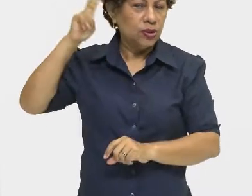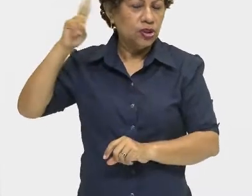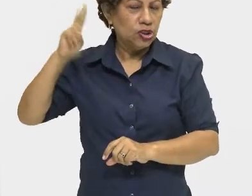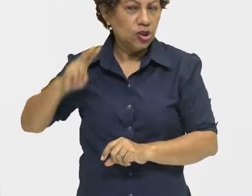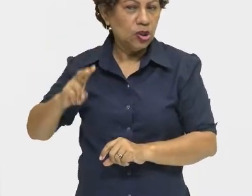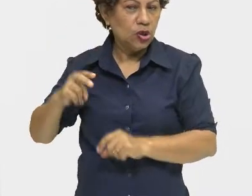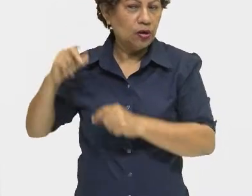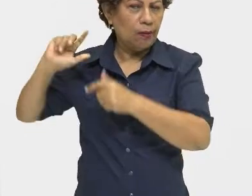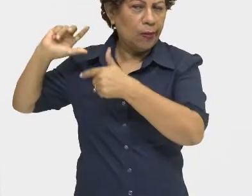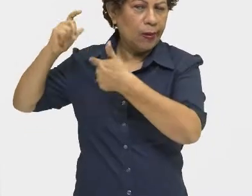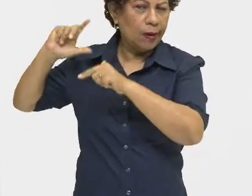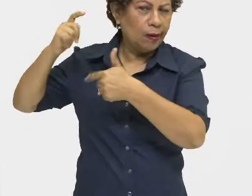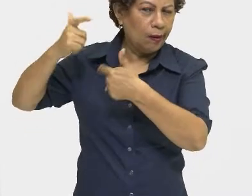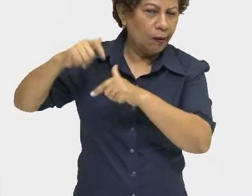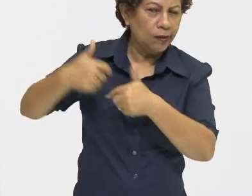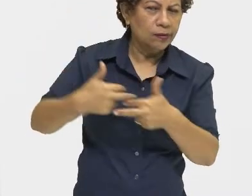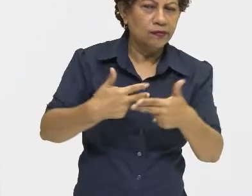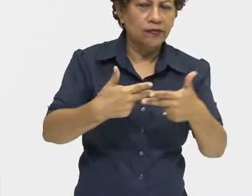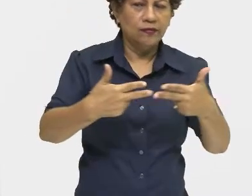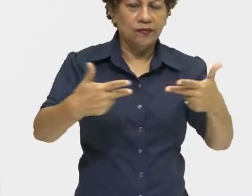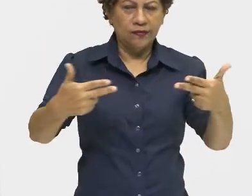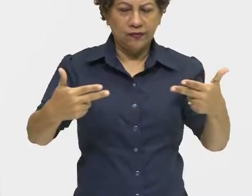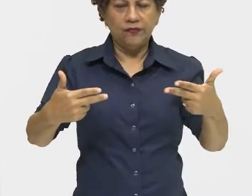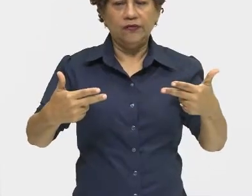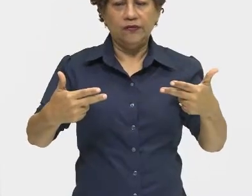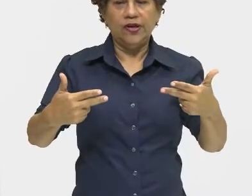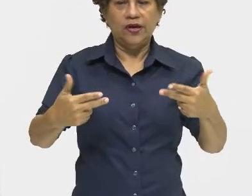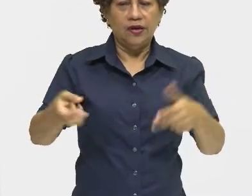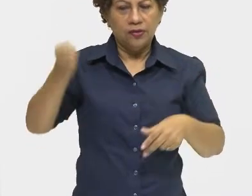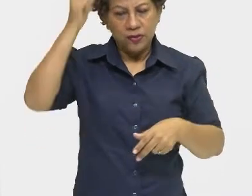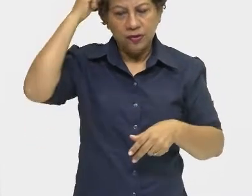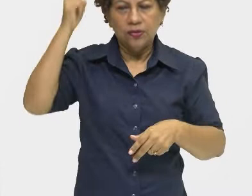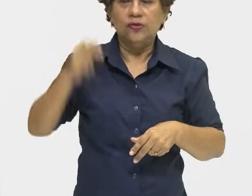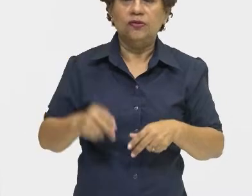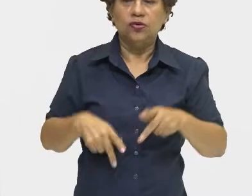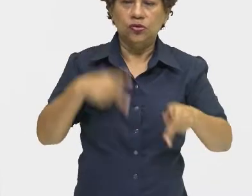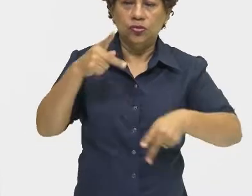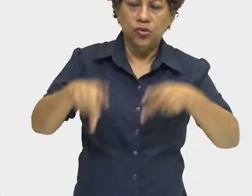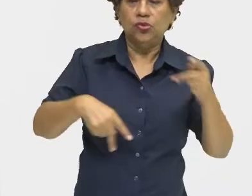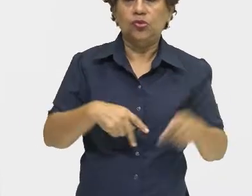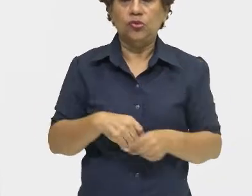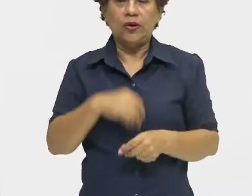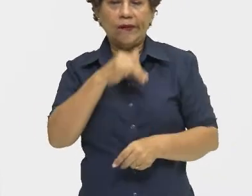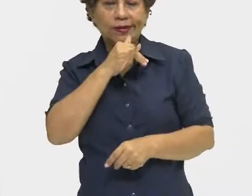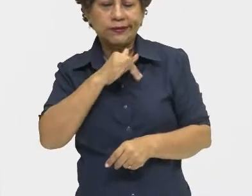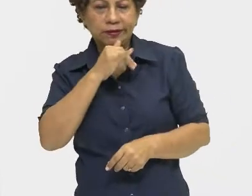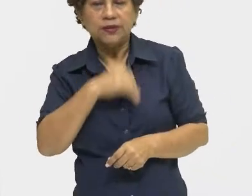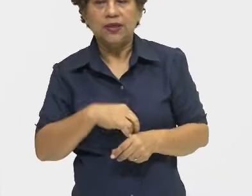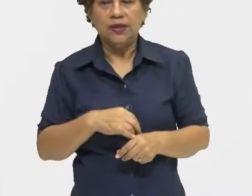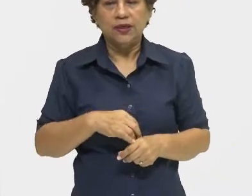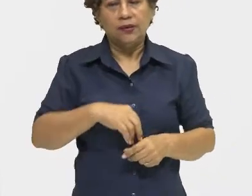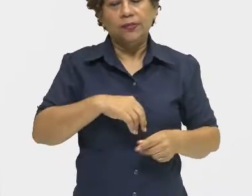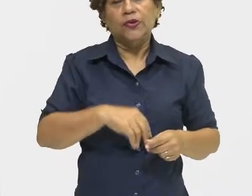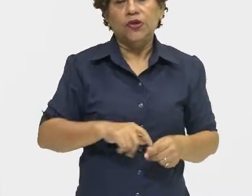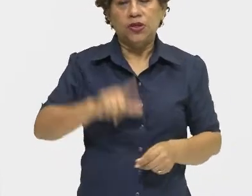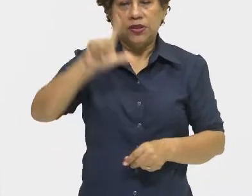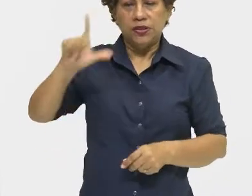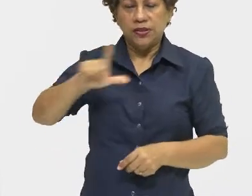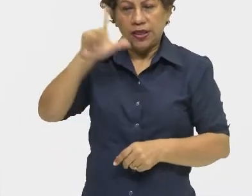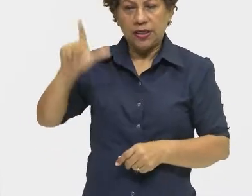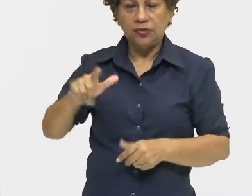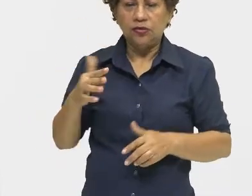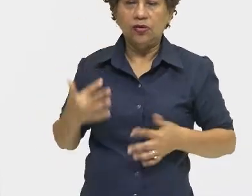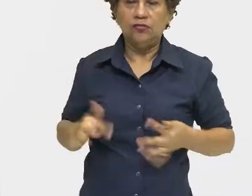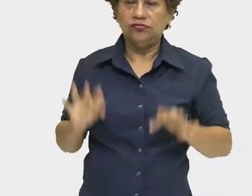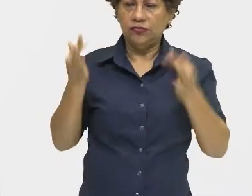suas mais diversas manifestações de um povo: dança, música, literatura, folclore,